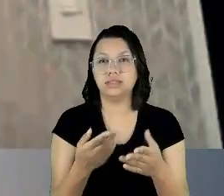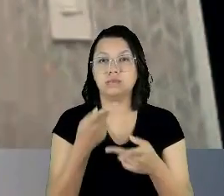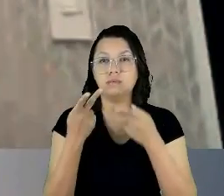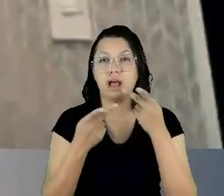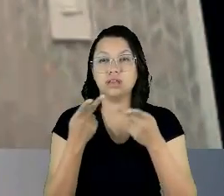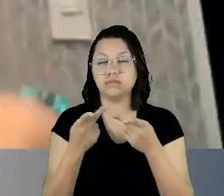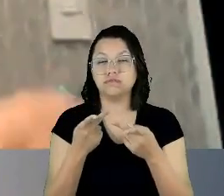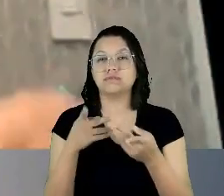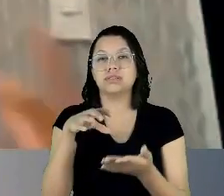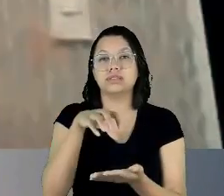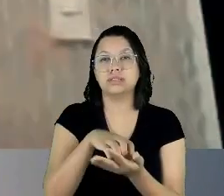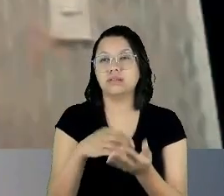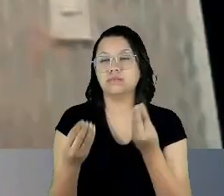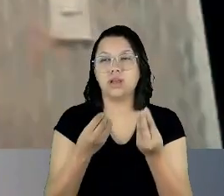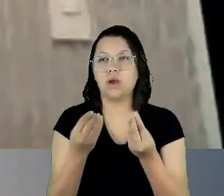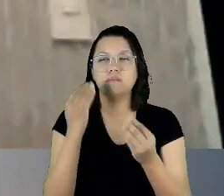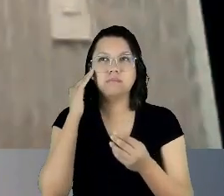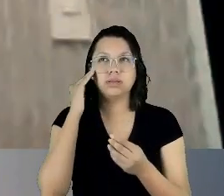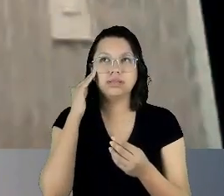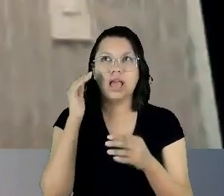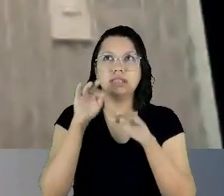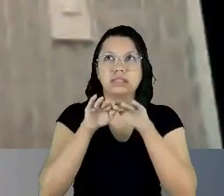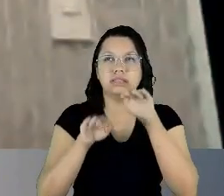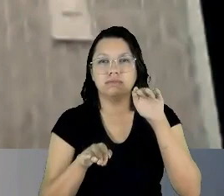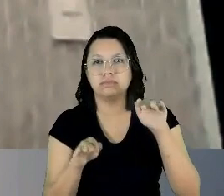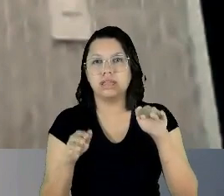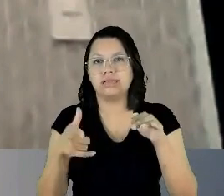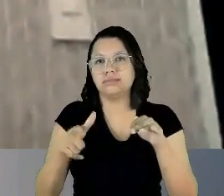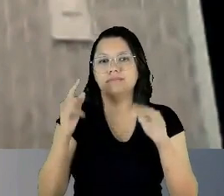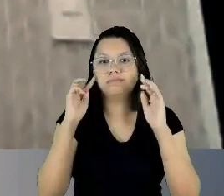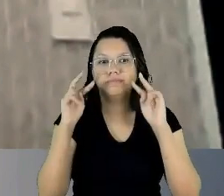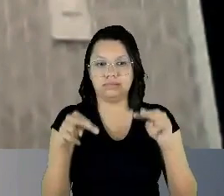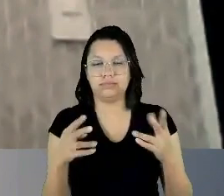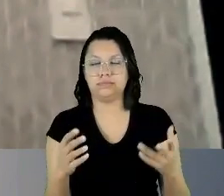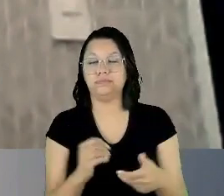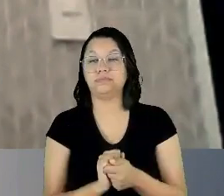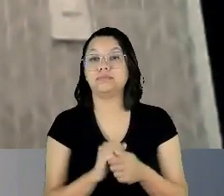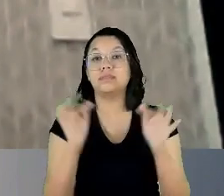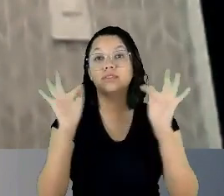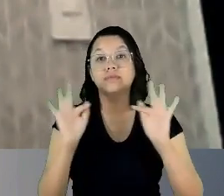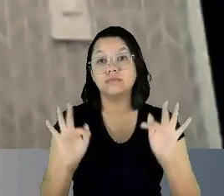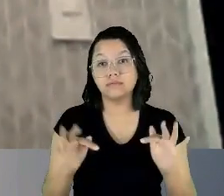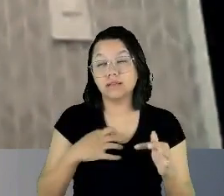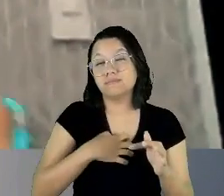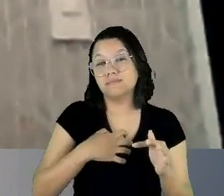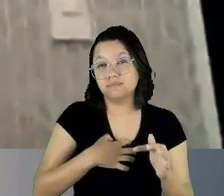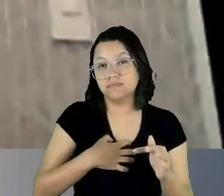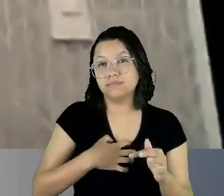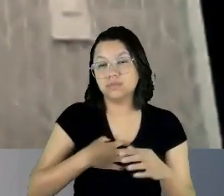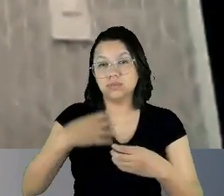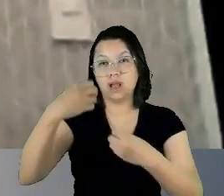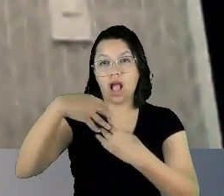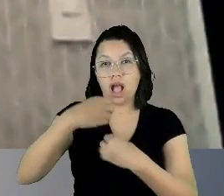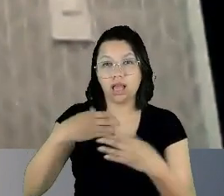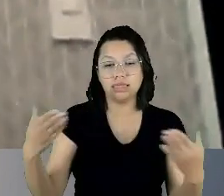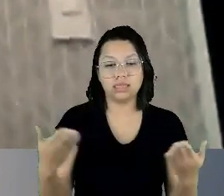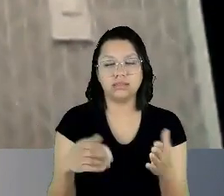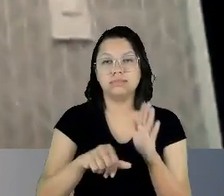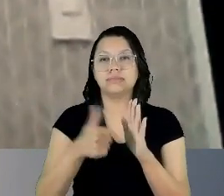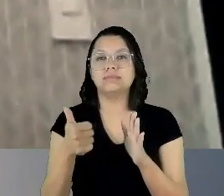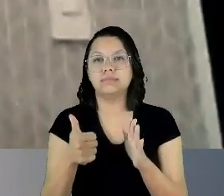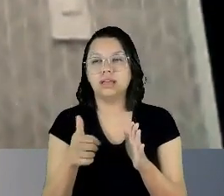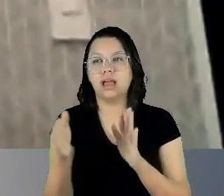que não tem como a gente pensar a desigualdade sem pensar isso. E aí eu fiquei muito feliz, eu acho que fica um ensinamento desse primeiro